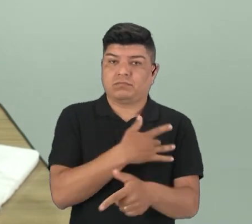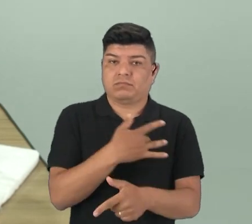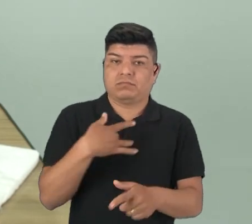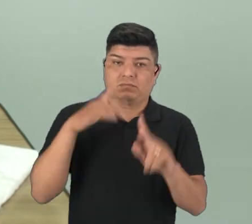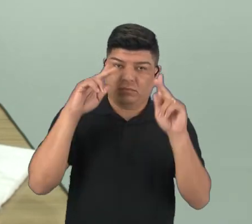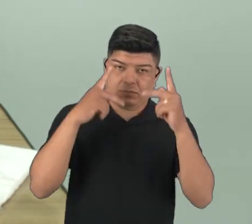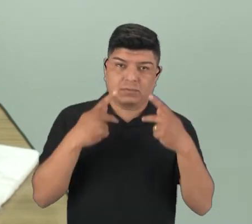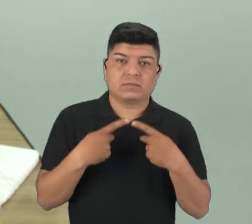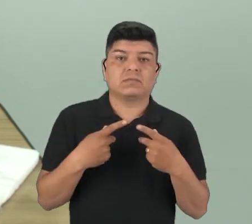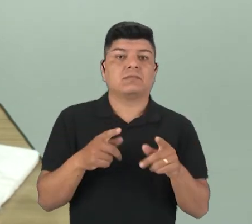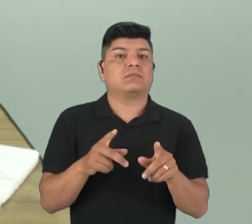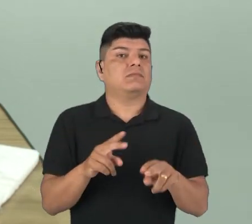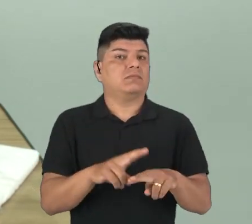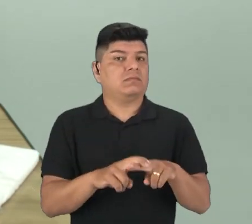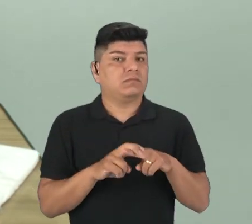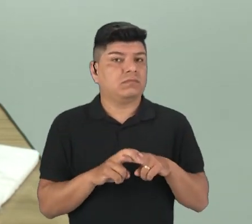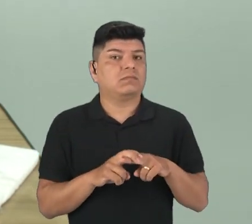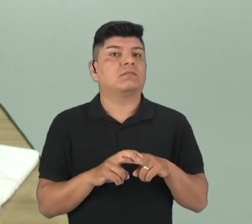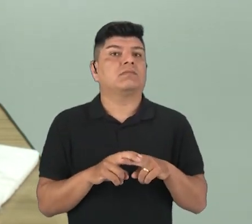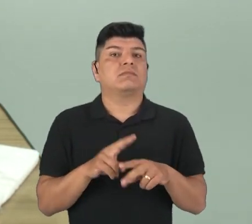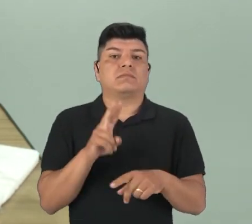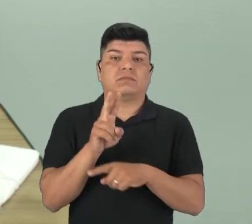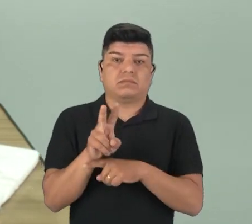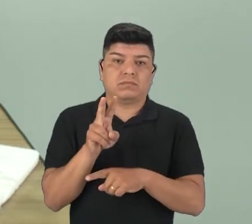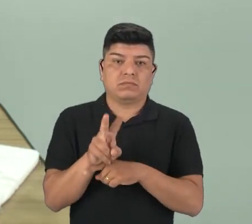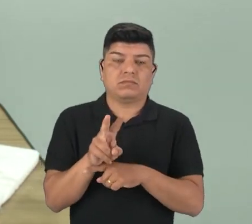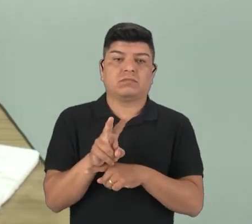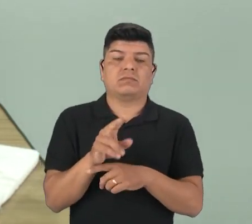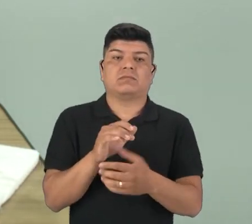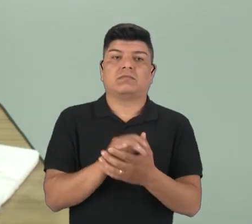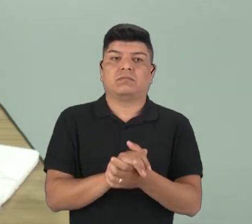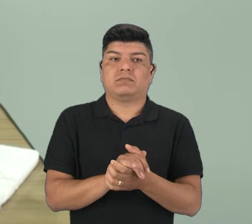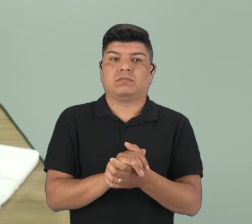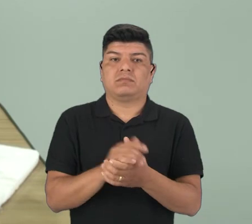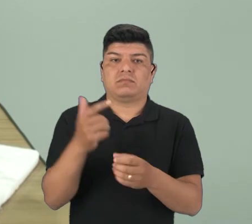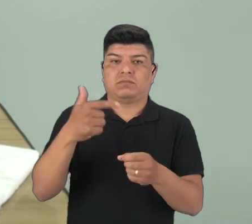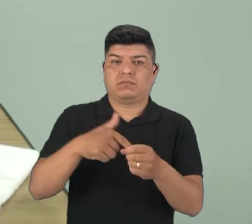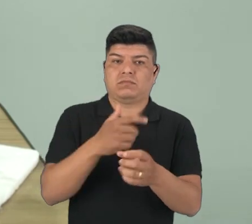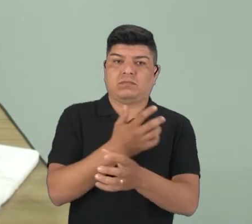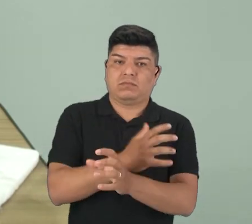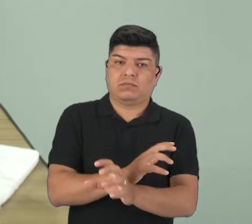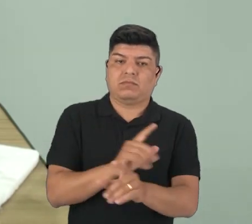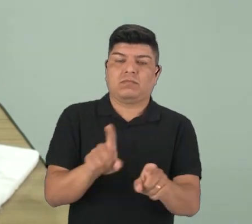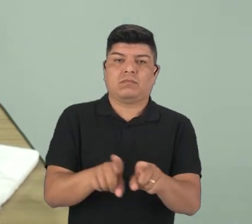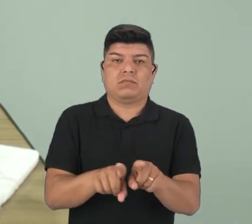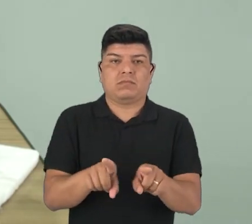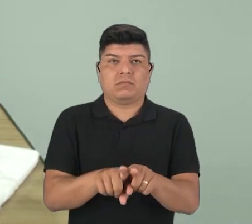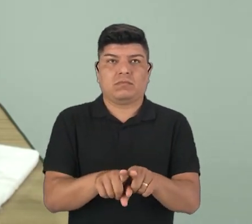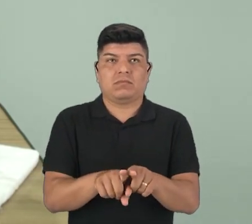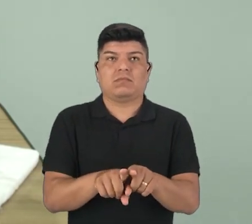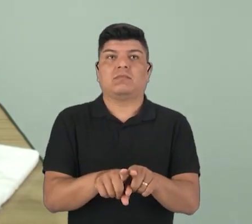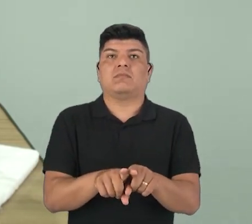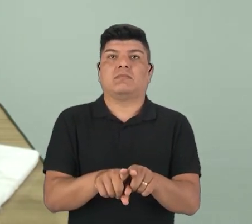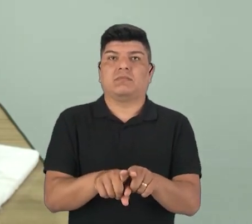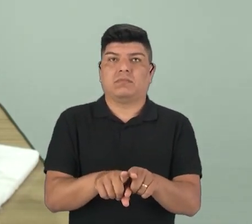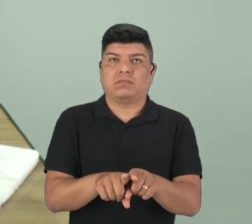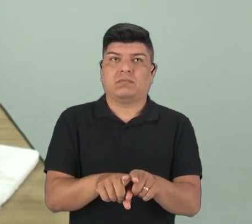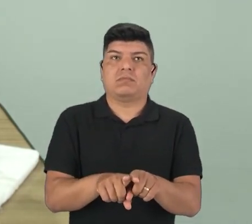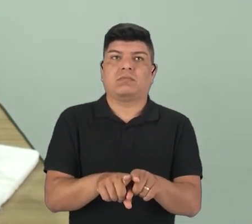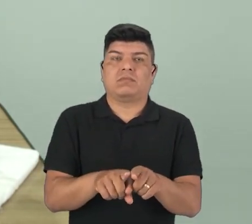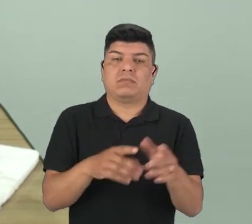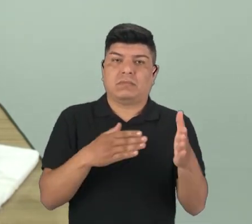saúde humana, né? A manutenção do combustíveis fósseis também tem